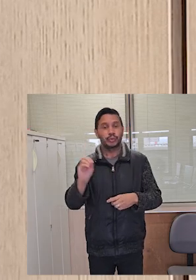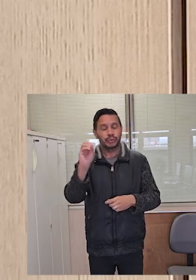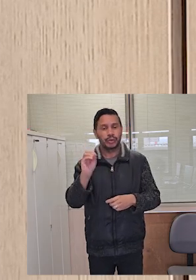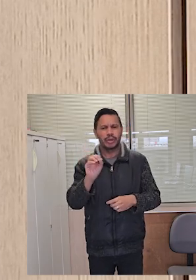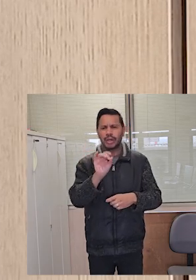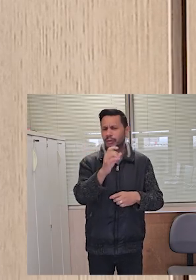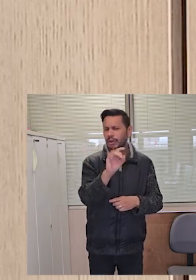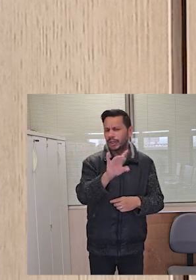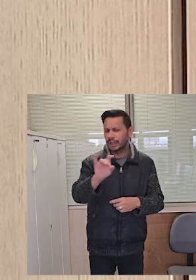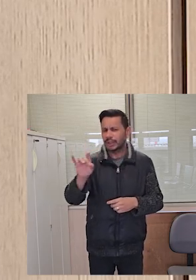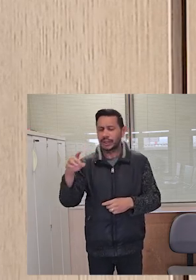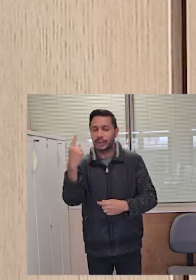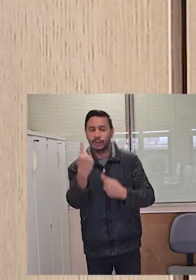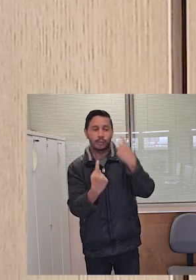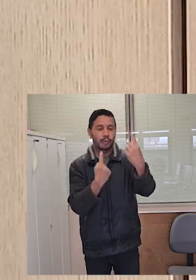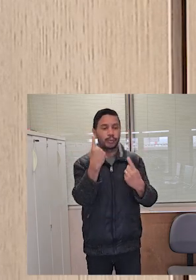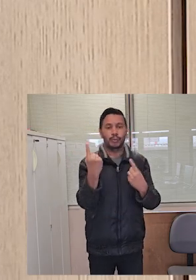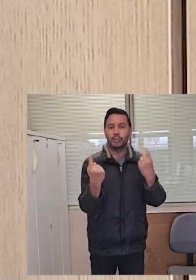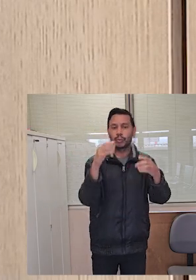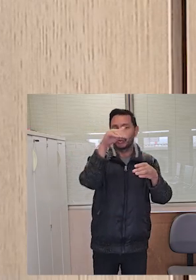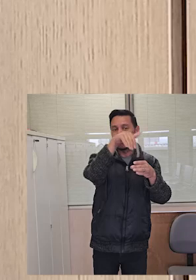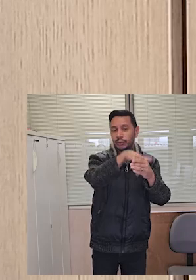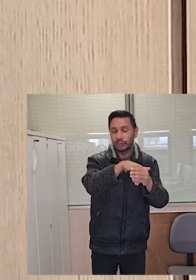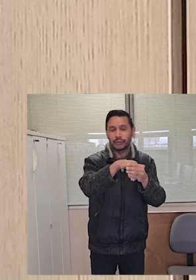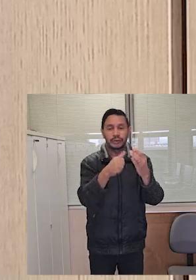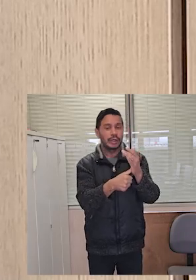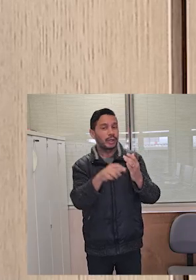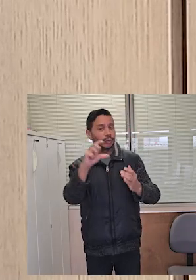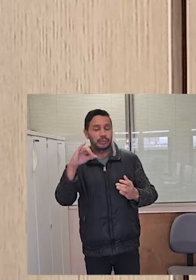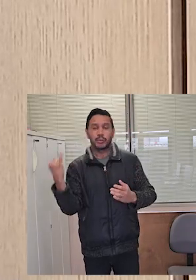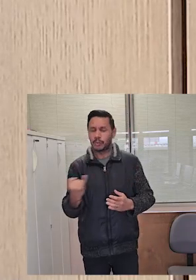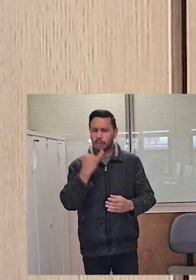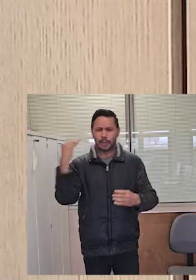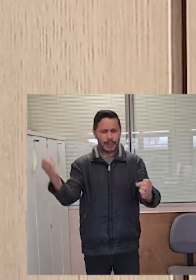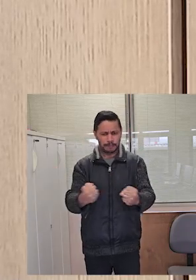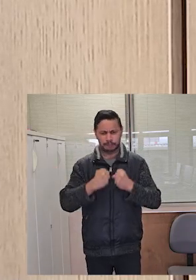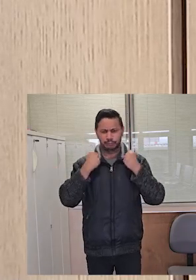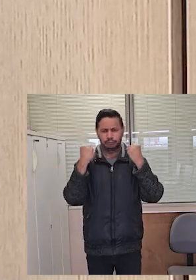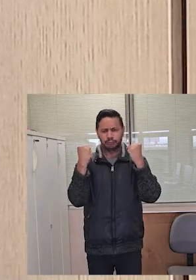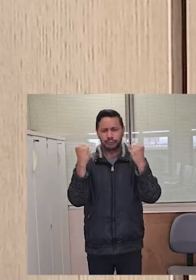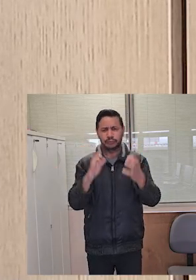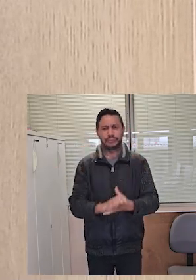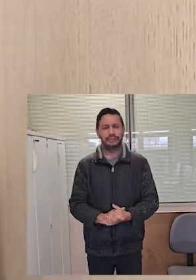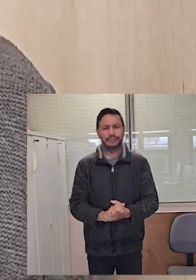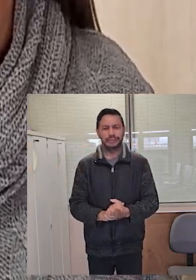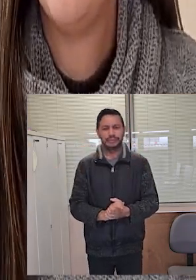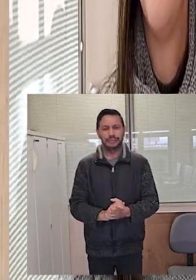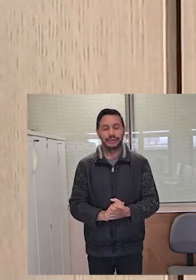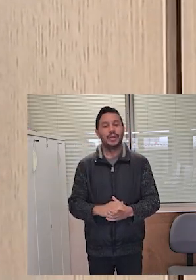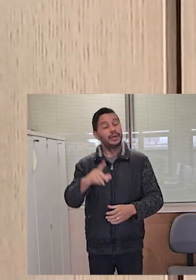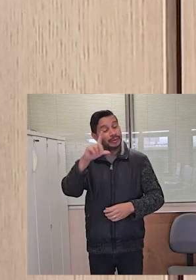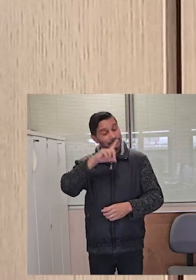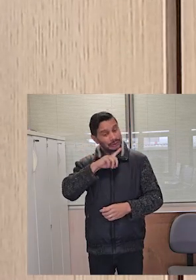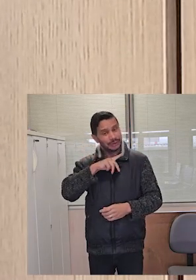de cada sócio, de cada sócia é importante para fortalecer a categoria. Participe!